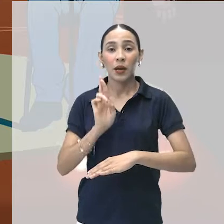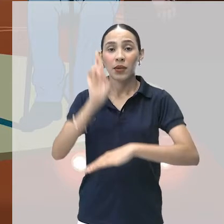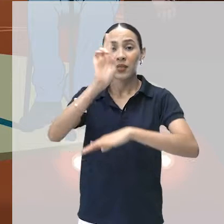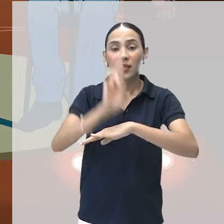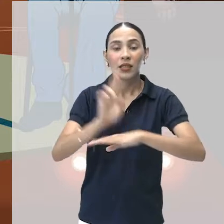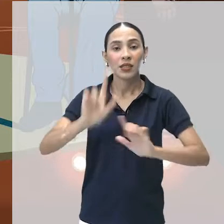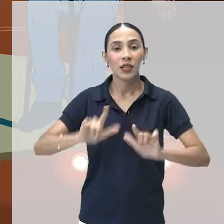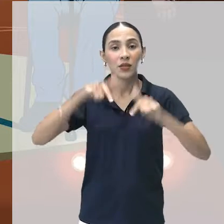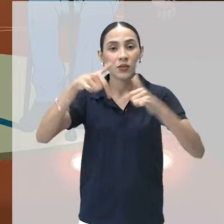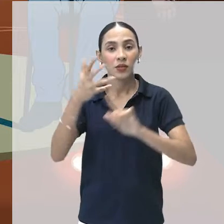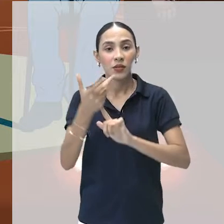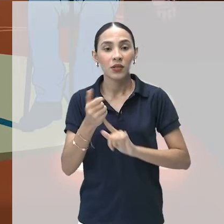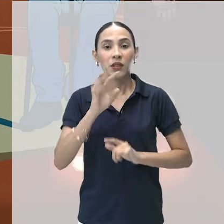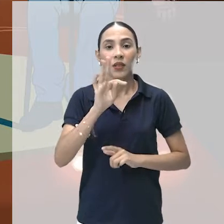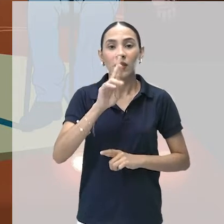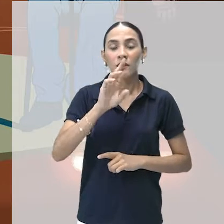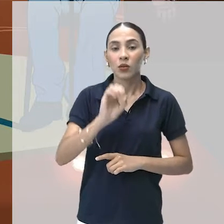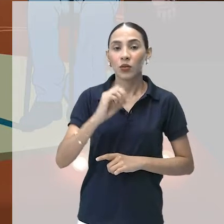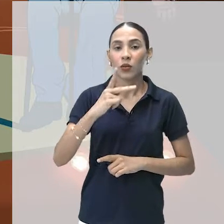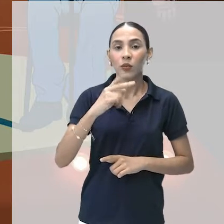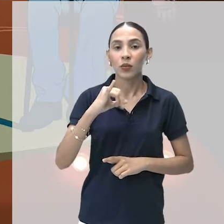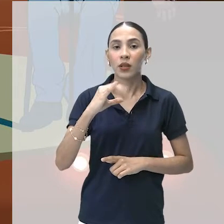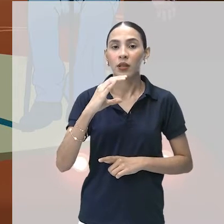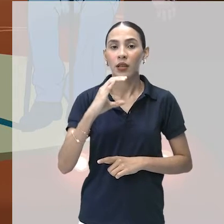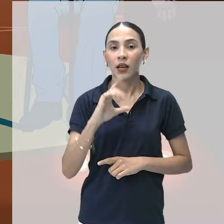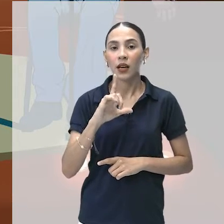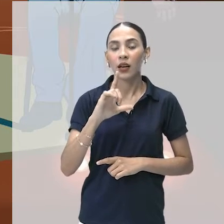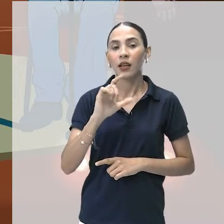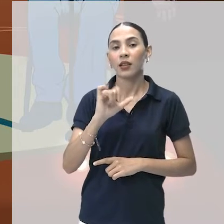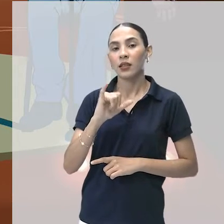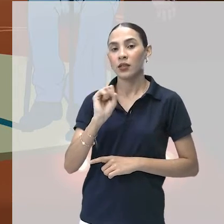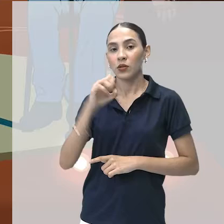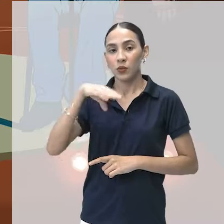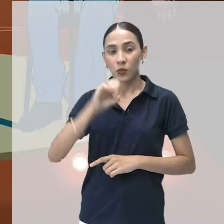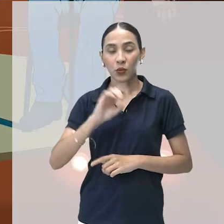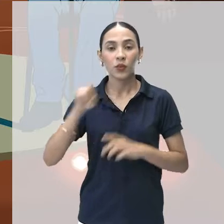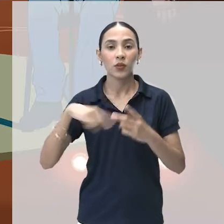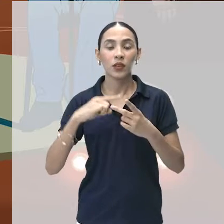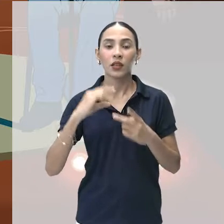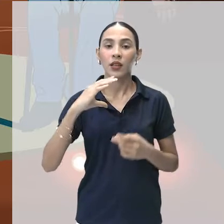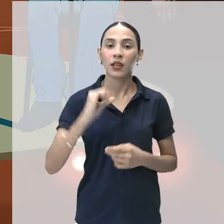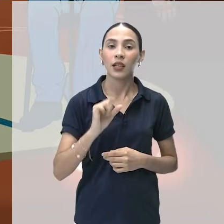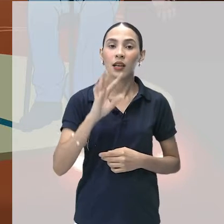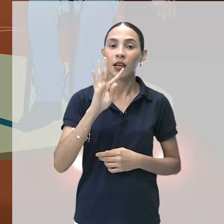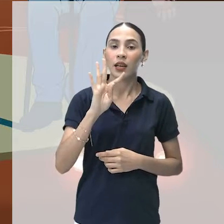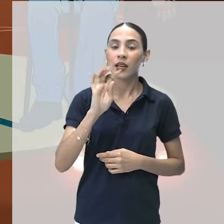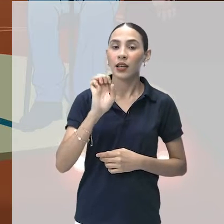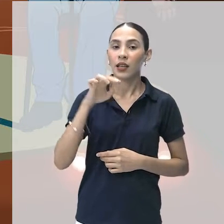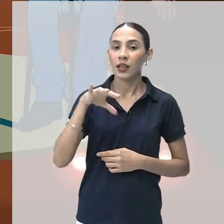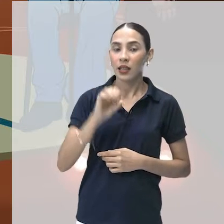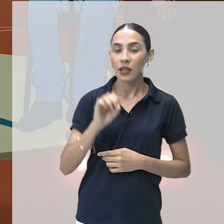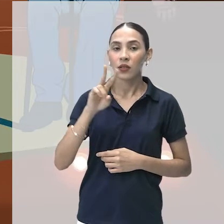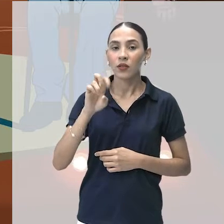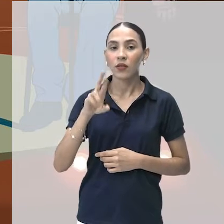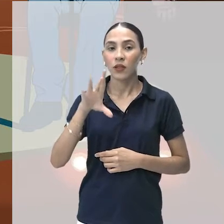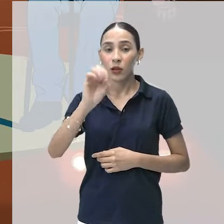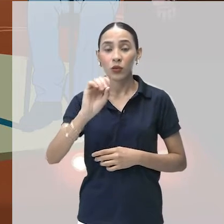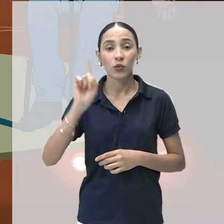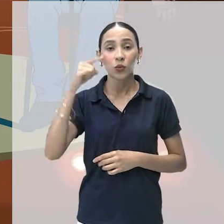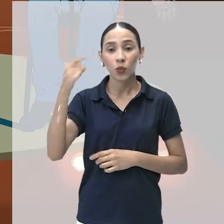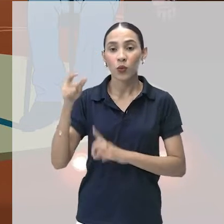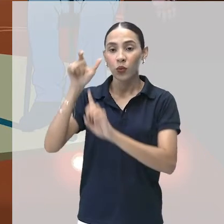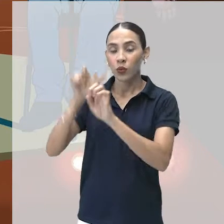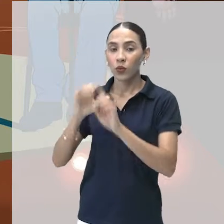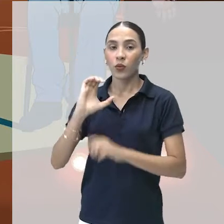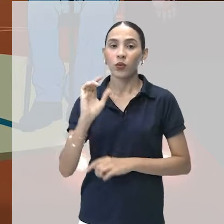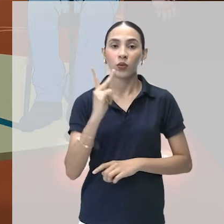desse movimento, que é o tropicalismo, que é Caetano Veloso, e o outro da música de protesto, aqui caracterizando